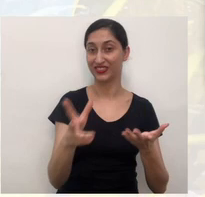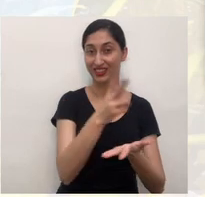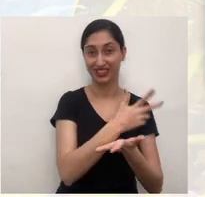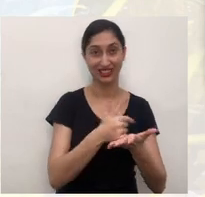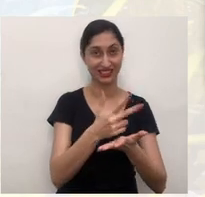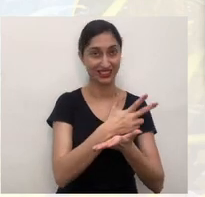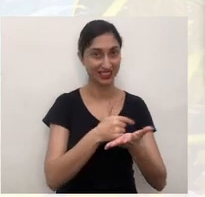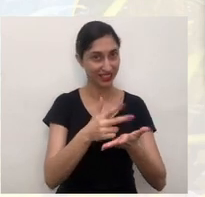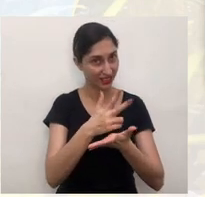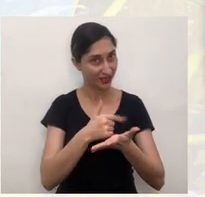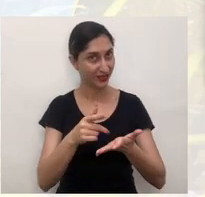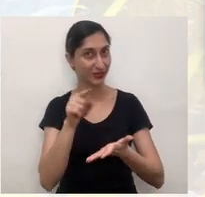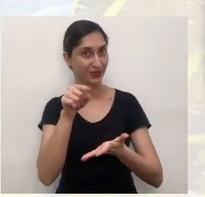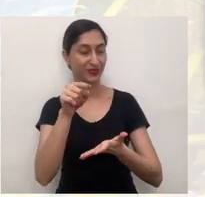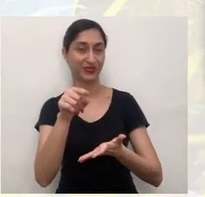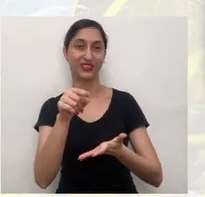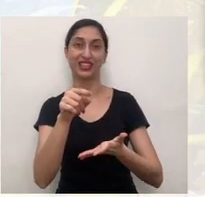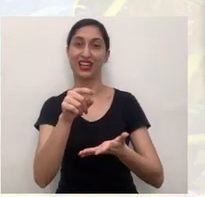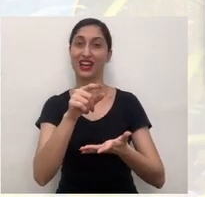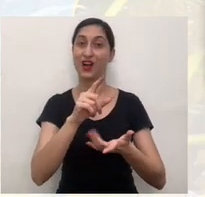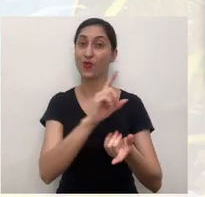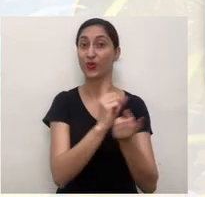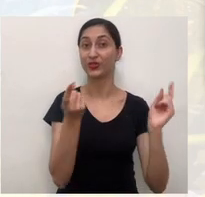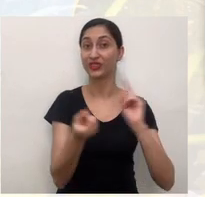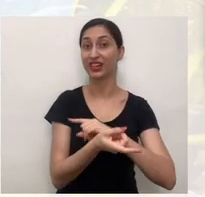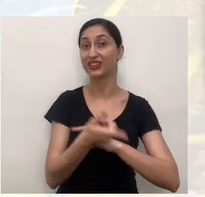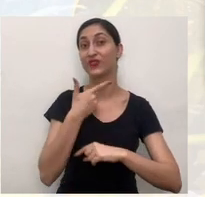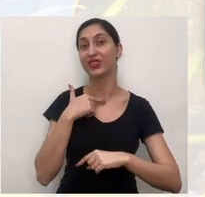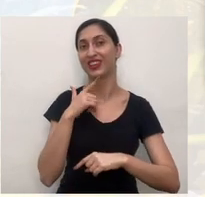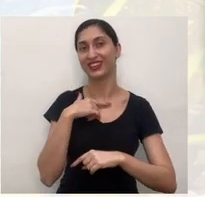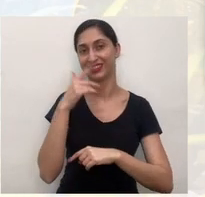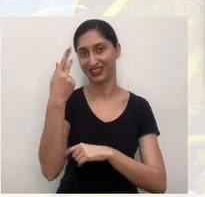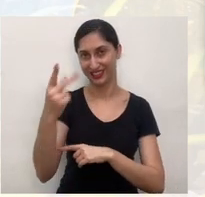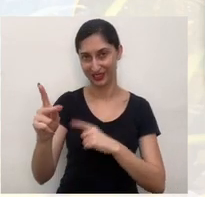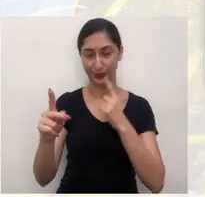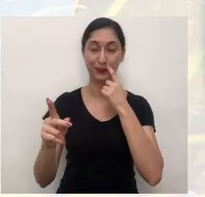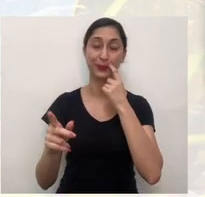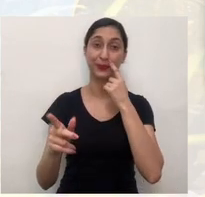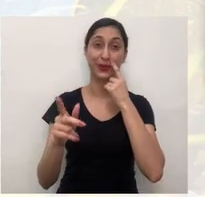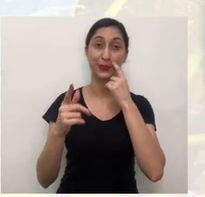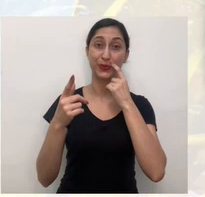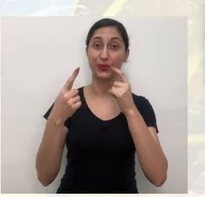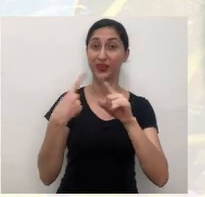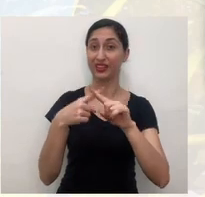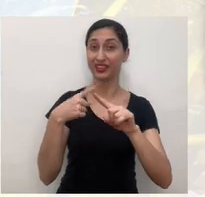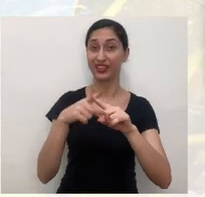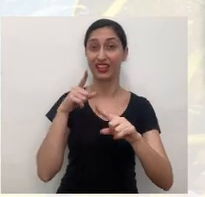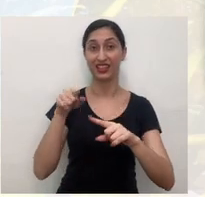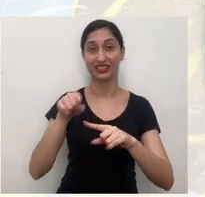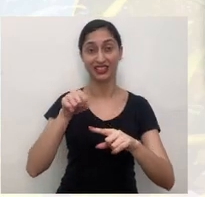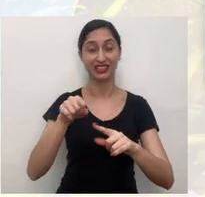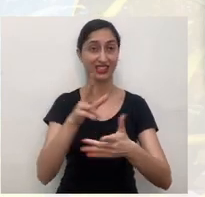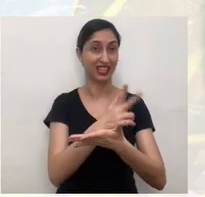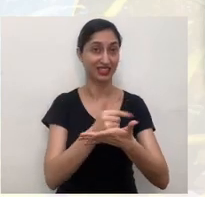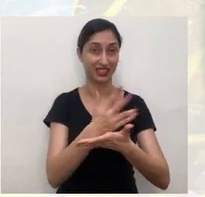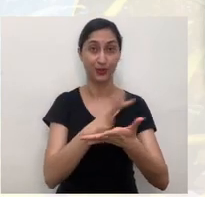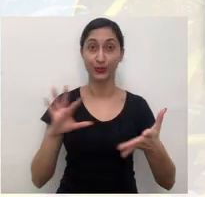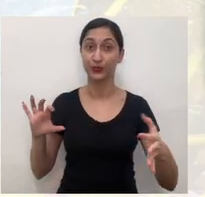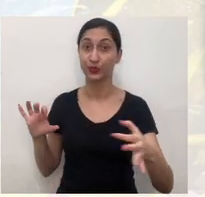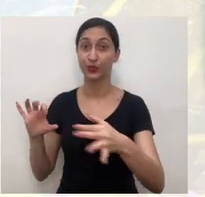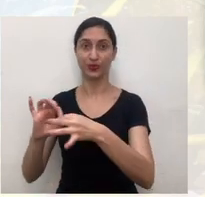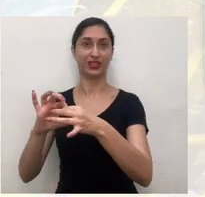ao contrário desse desejo, porque ele, de alguma forma, faz uma conexão, ainda que não